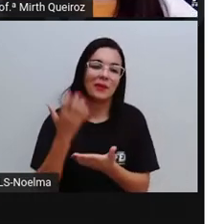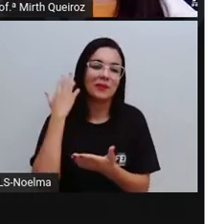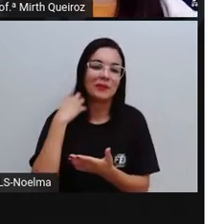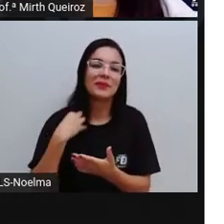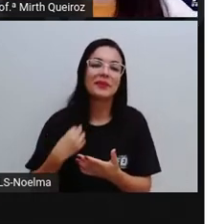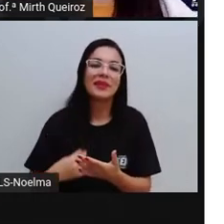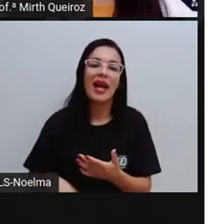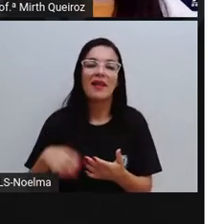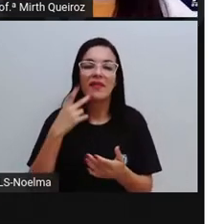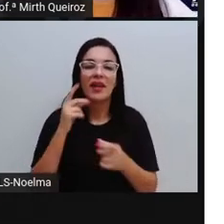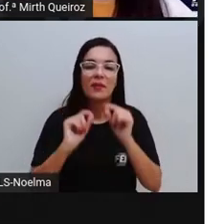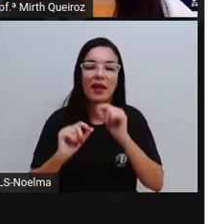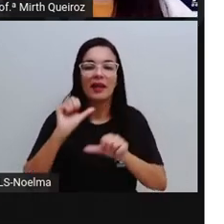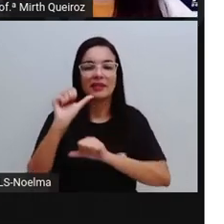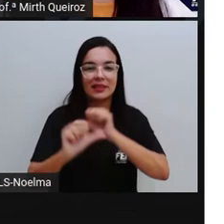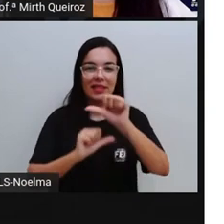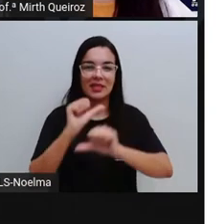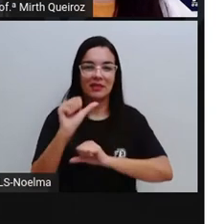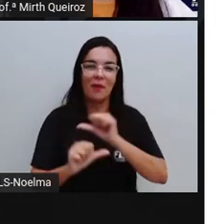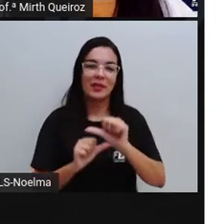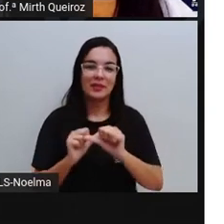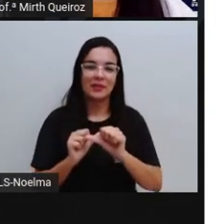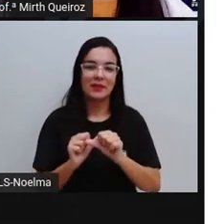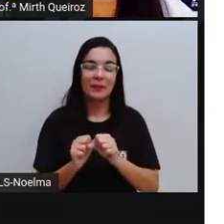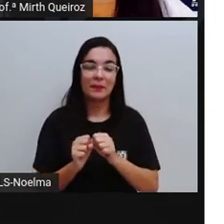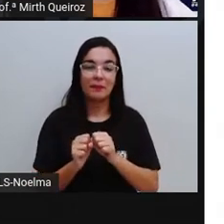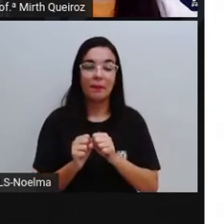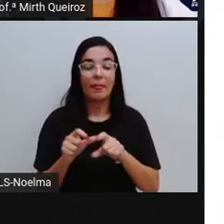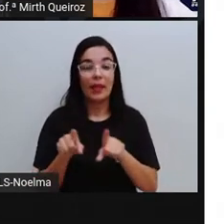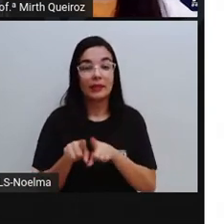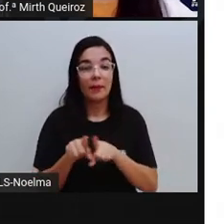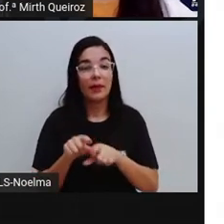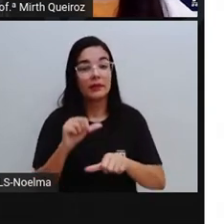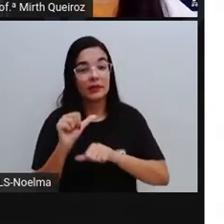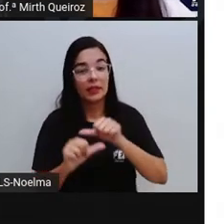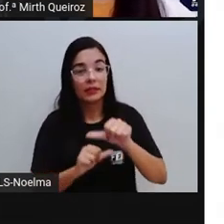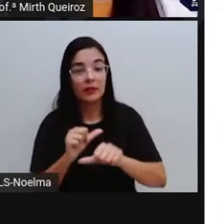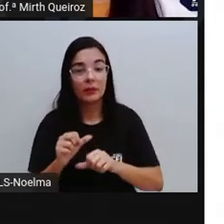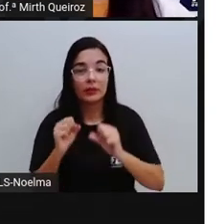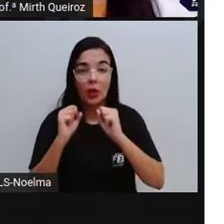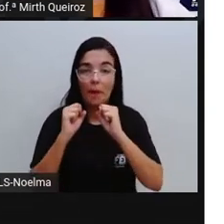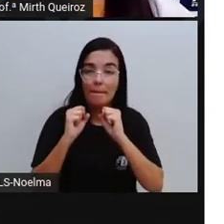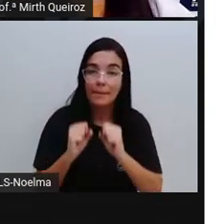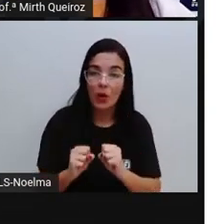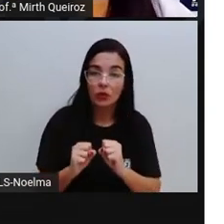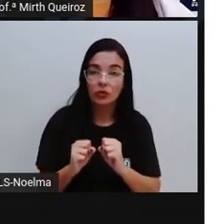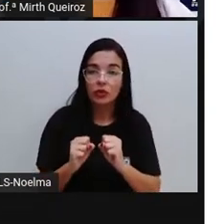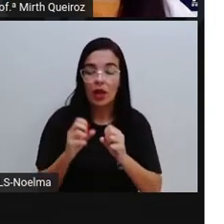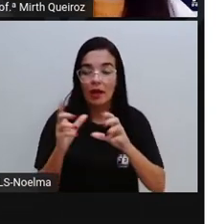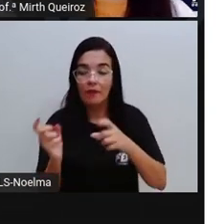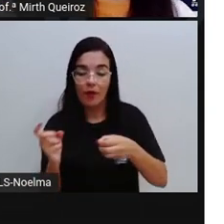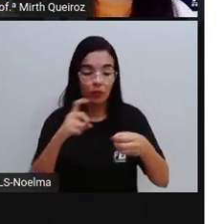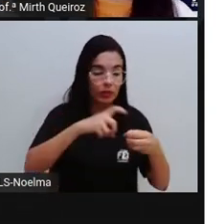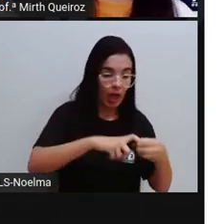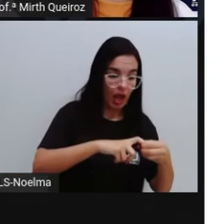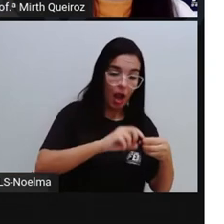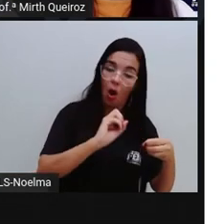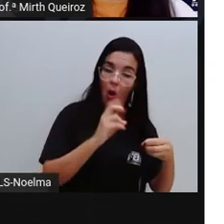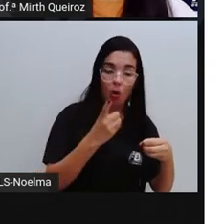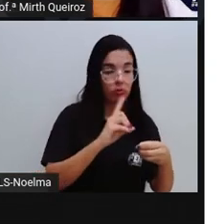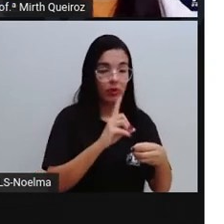as transformações das substâncias. E essas transformações, elas podem ser reversíveis ou